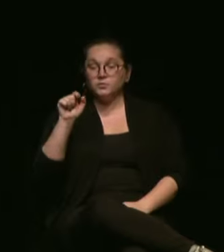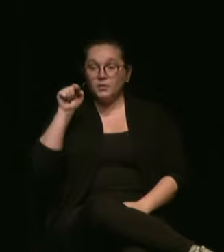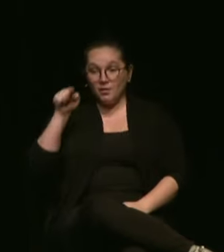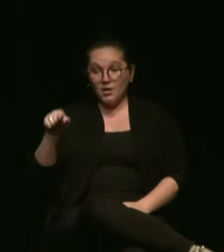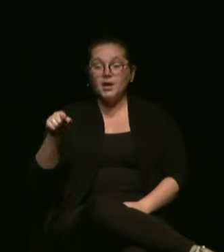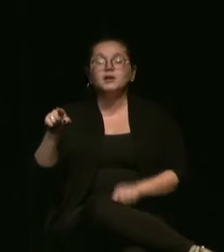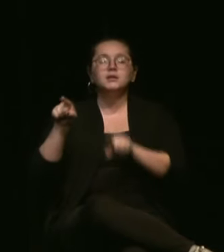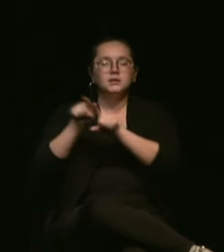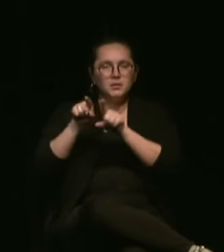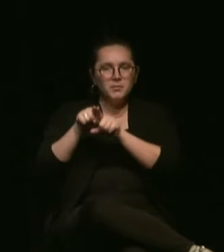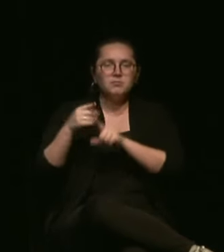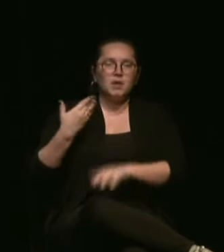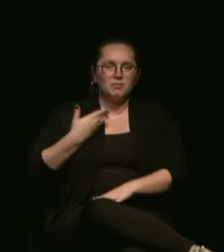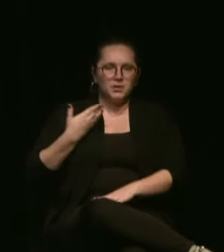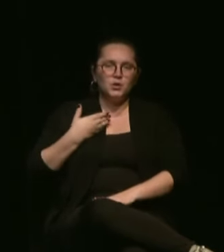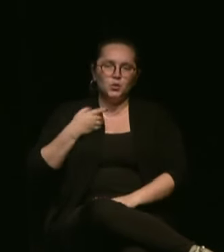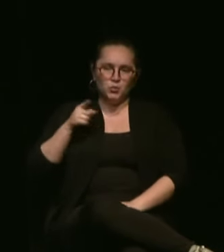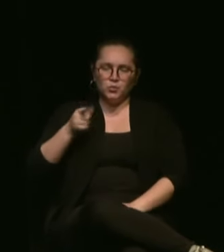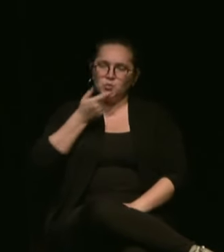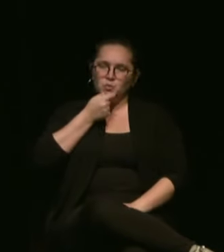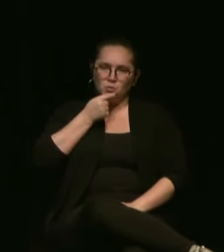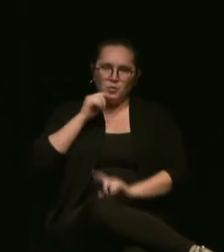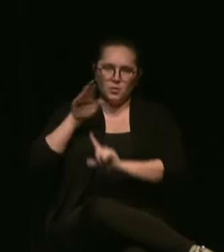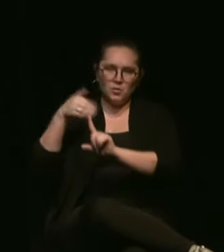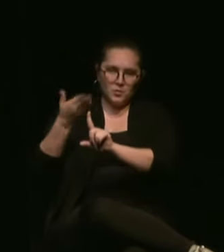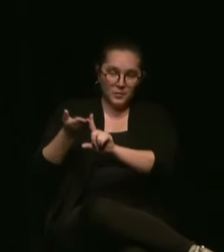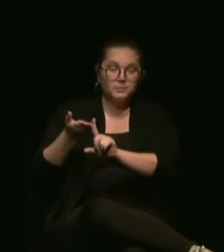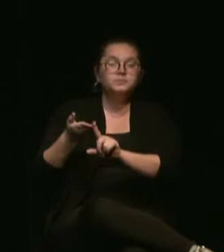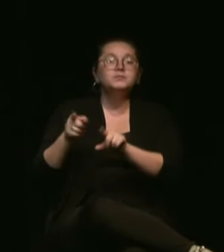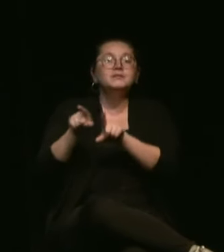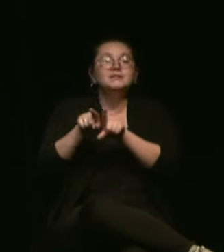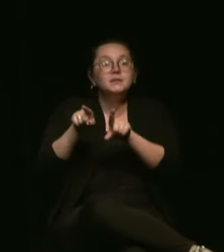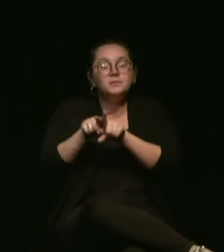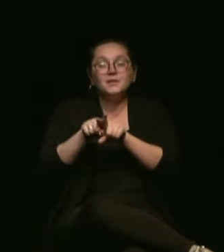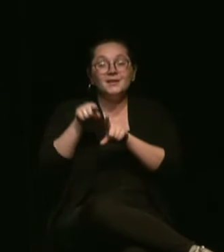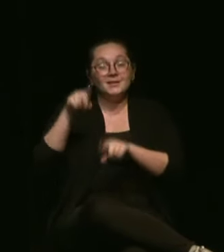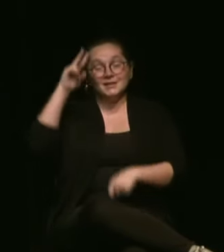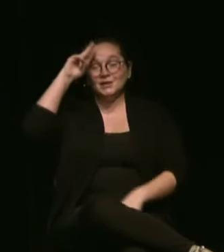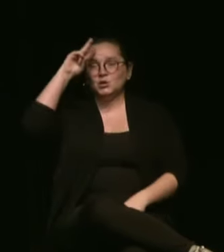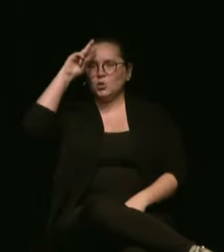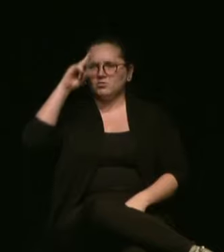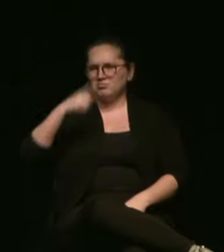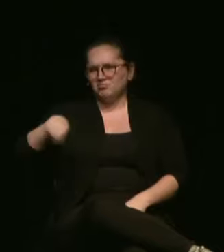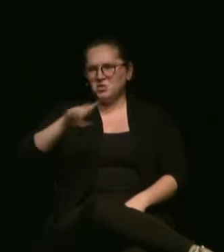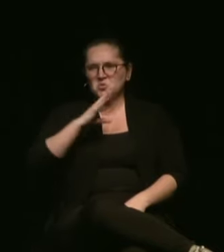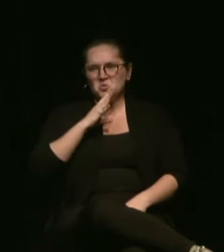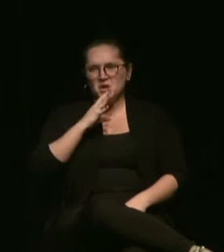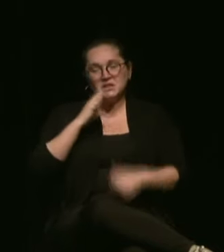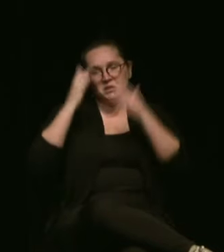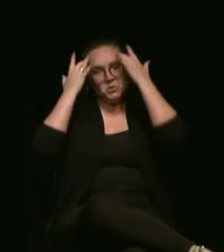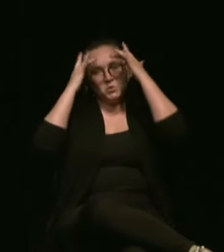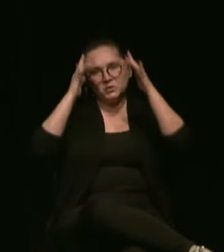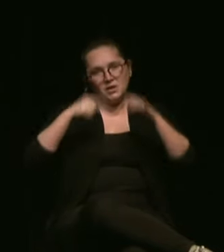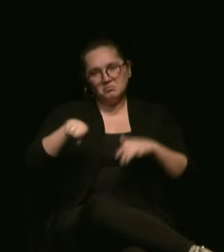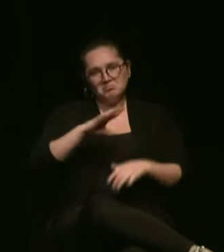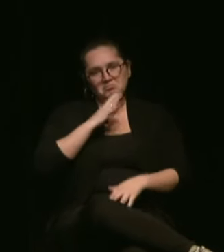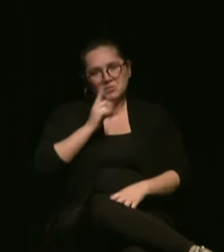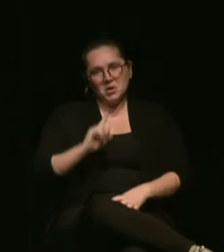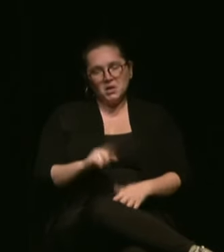do Cabra Marcado para Morrer. E o Coutinho, essa história é conhecida, mas talvez vocês